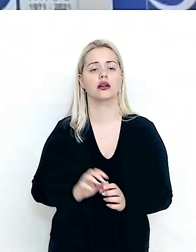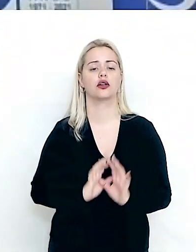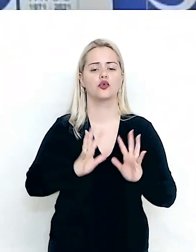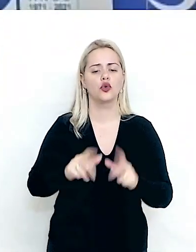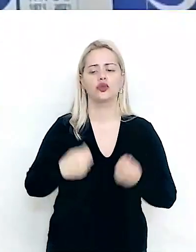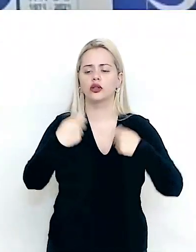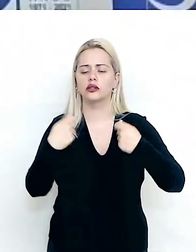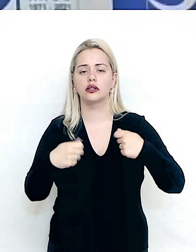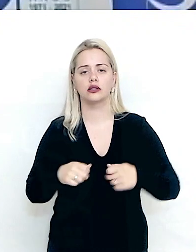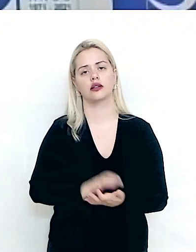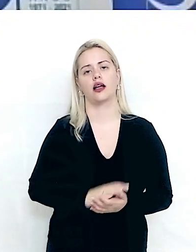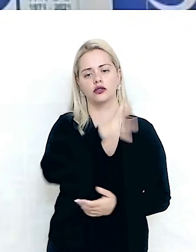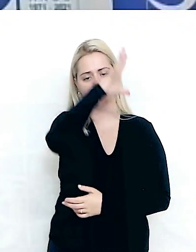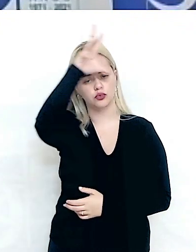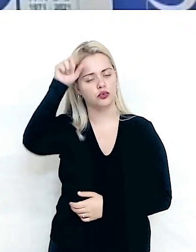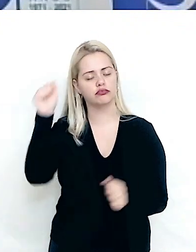próximas décadas.